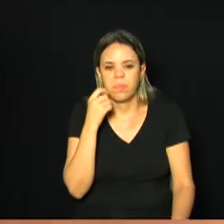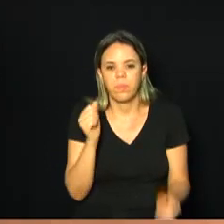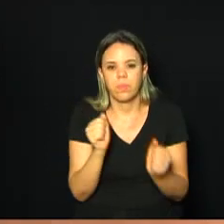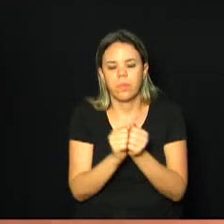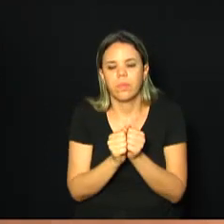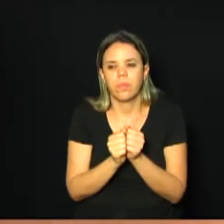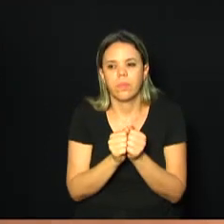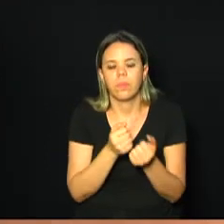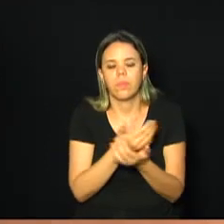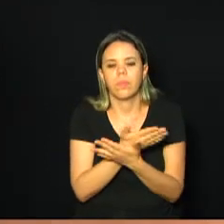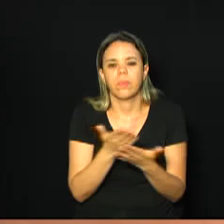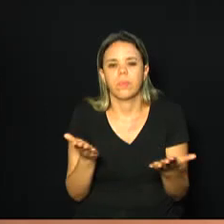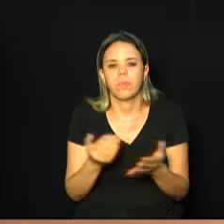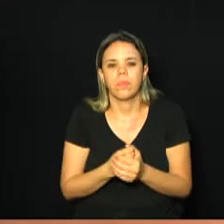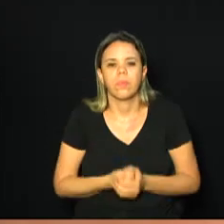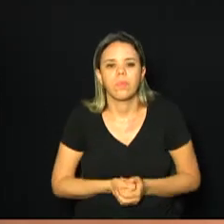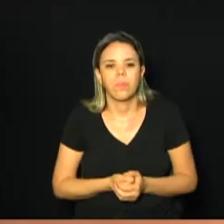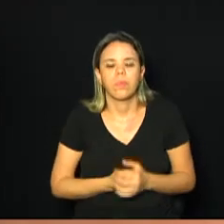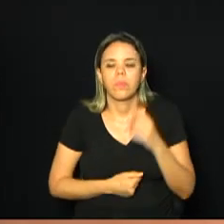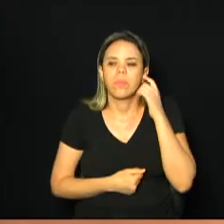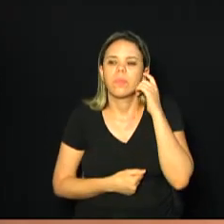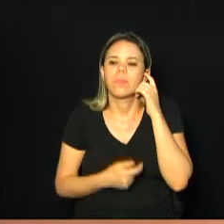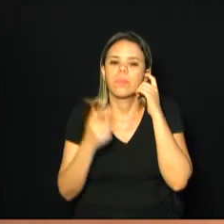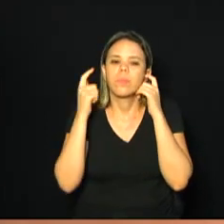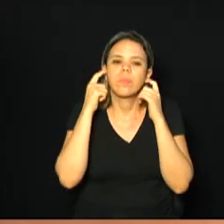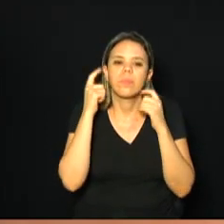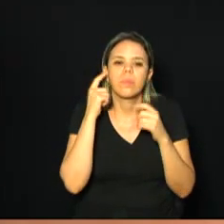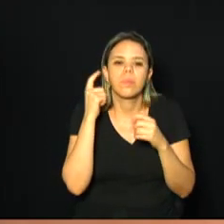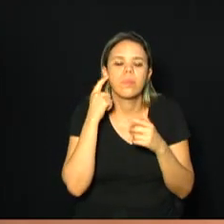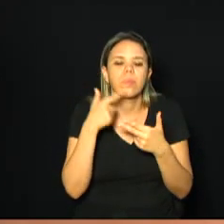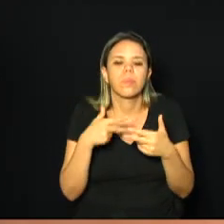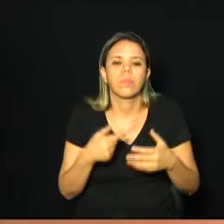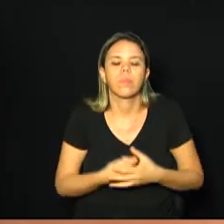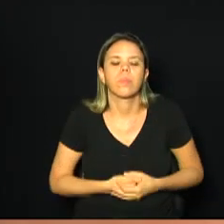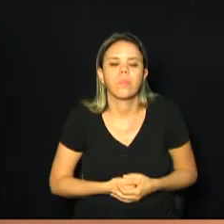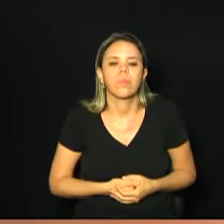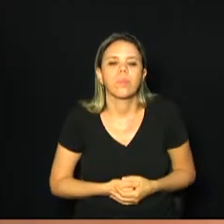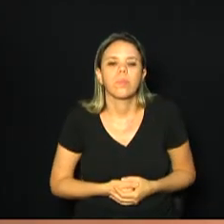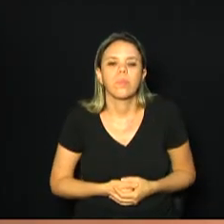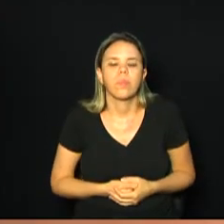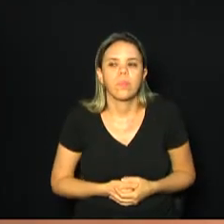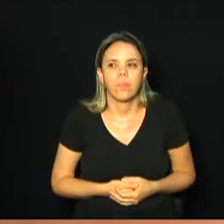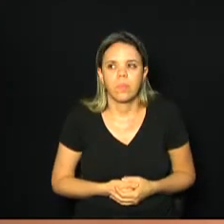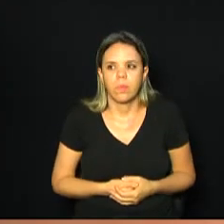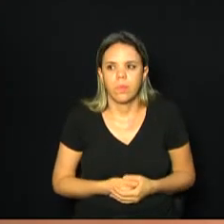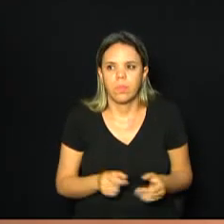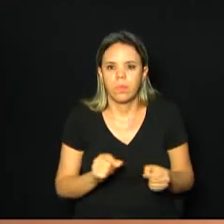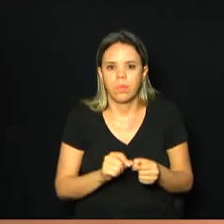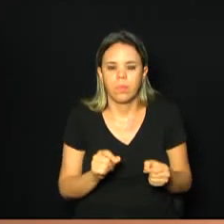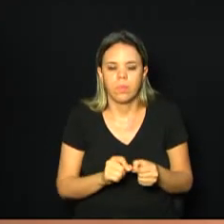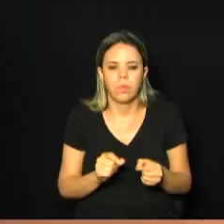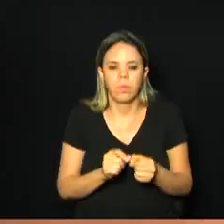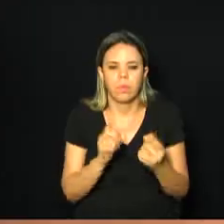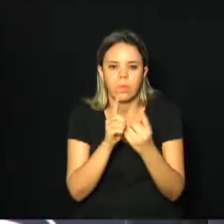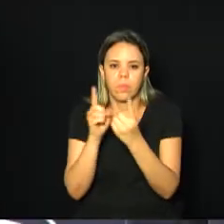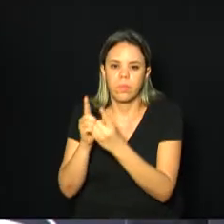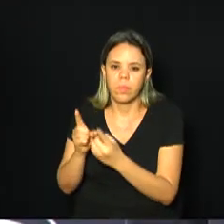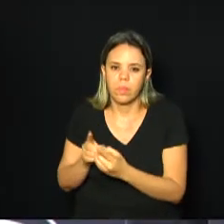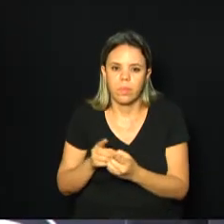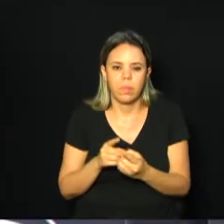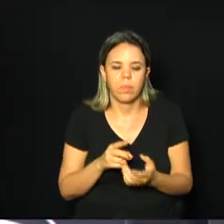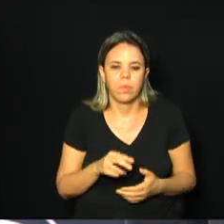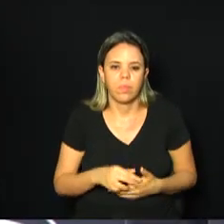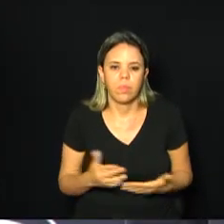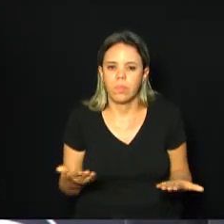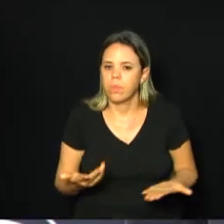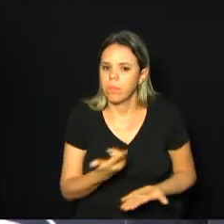com vocês, pensarem em alguma coisa para fazer esse atendimento, porque realmente